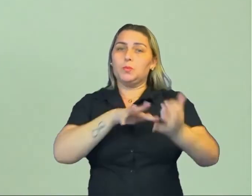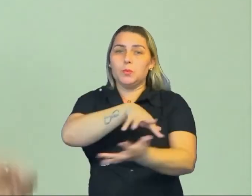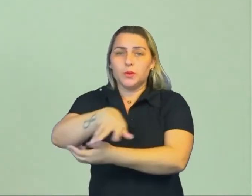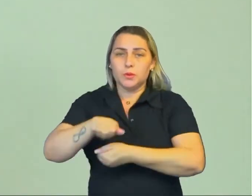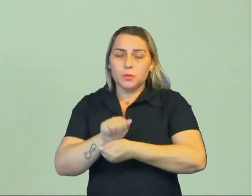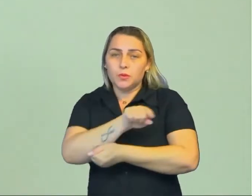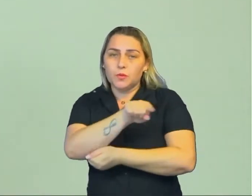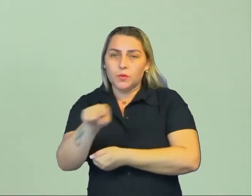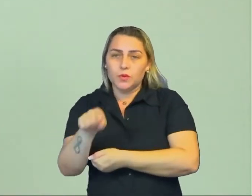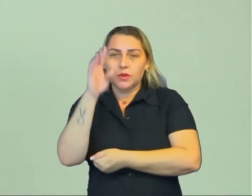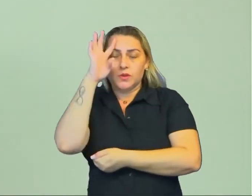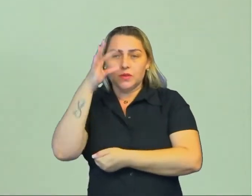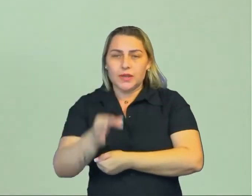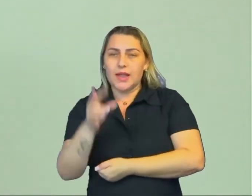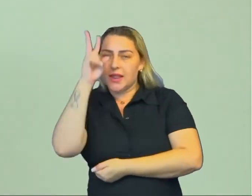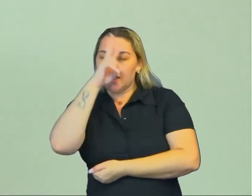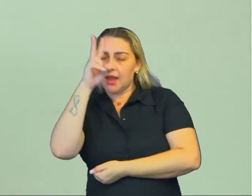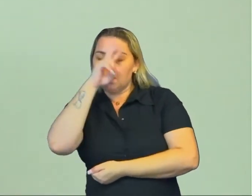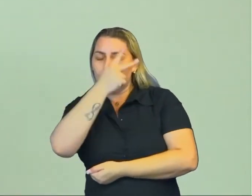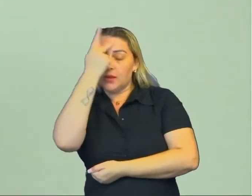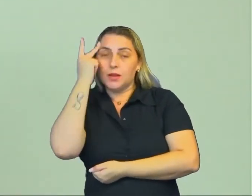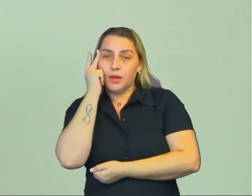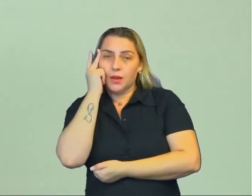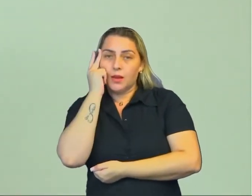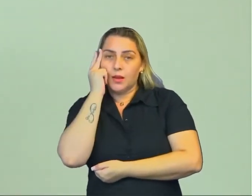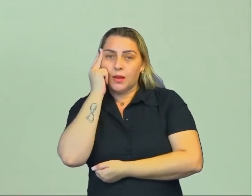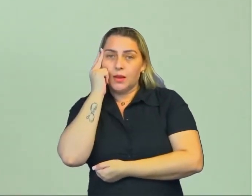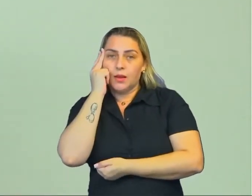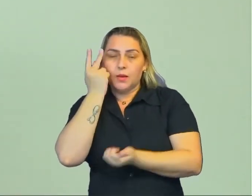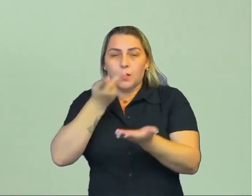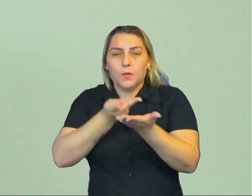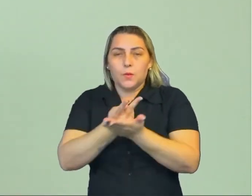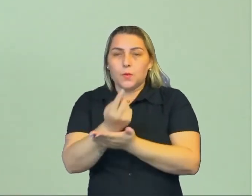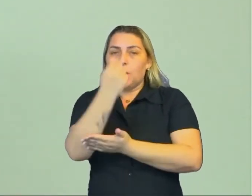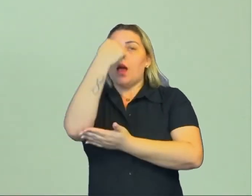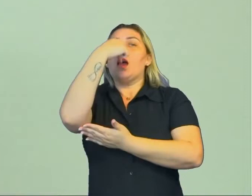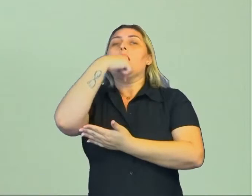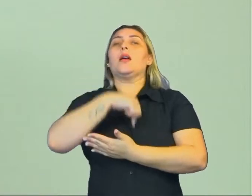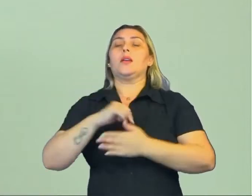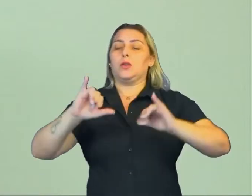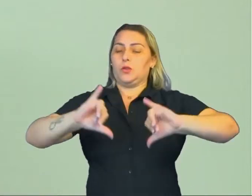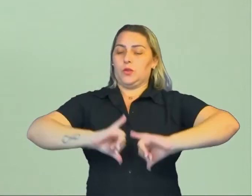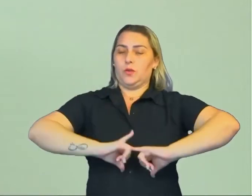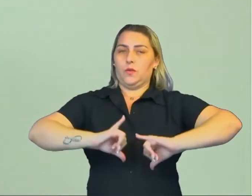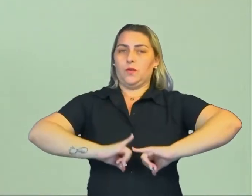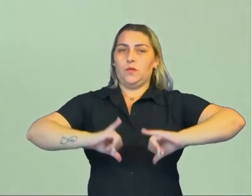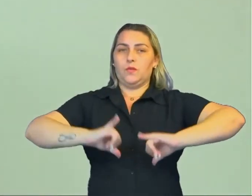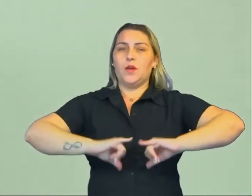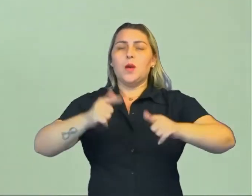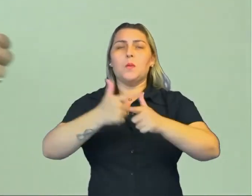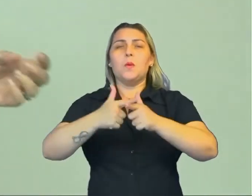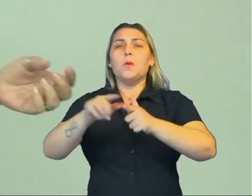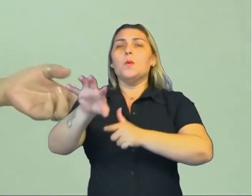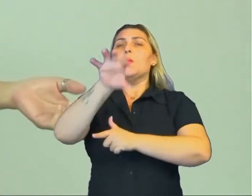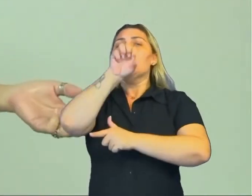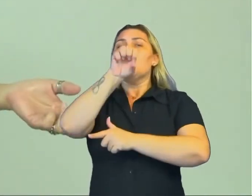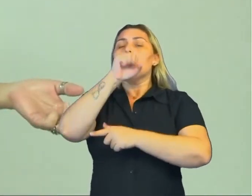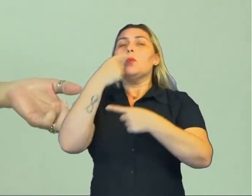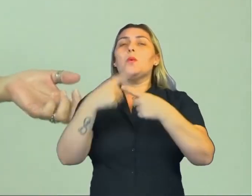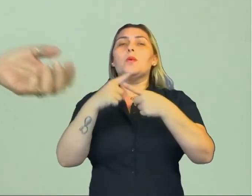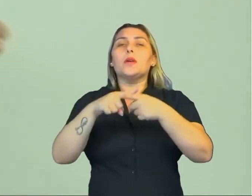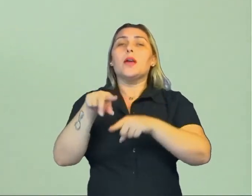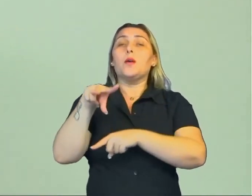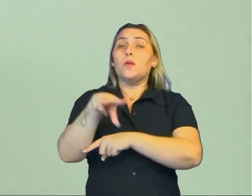que vocês com certeza se lembram, as pessoas entubadas, as pessoas sofrendo de problemas respiratórios, porque